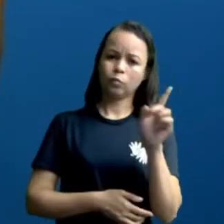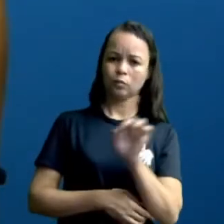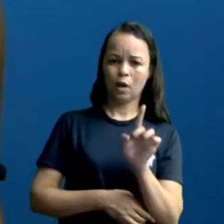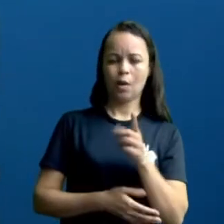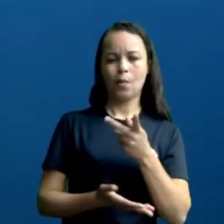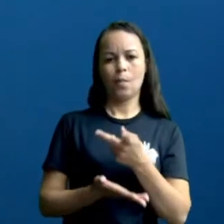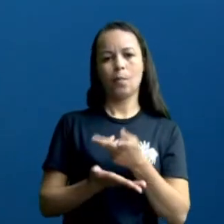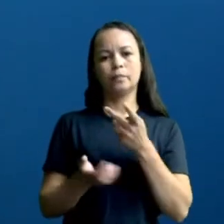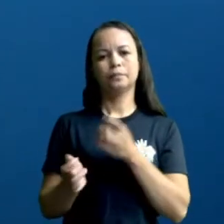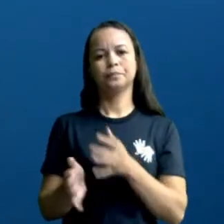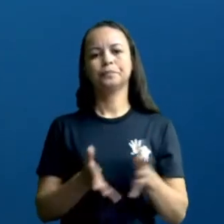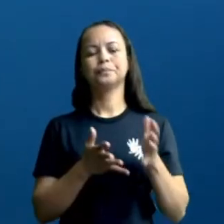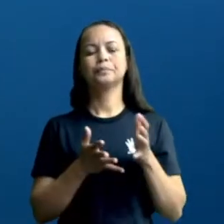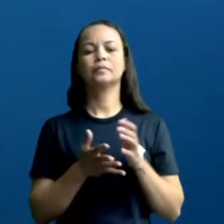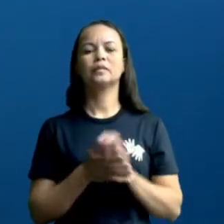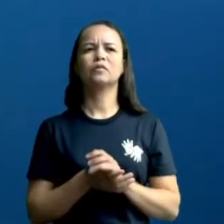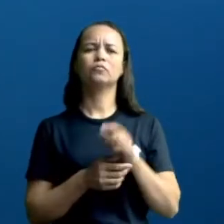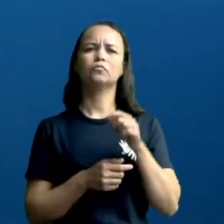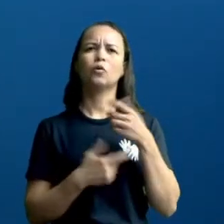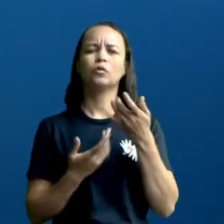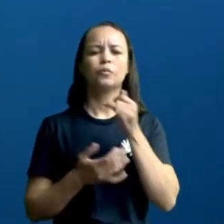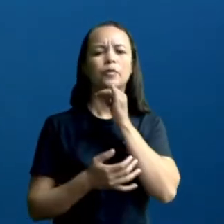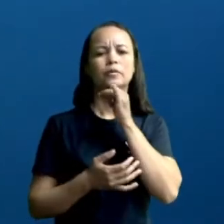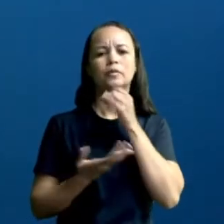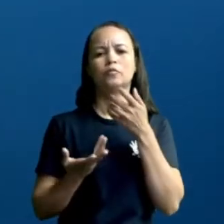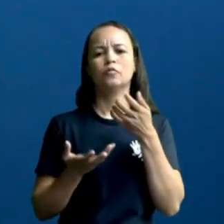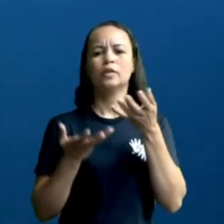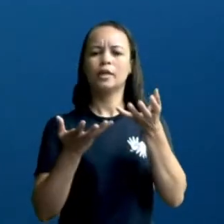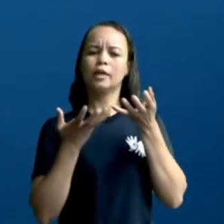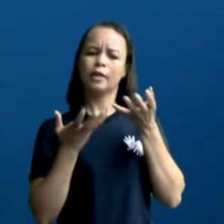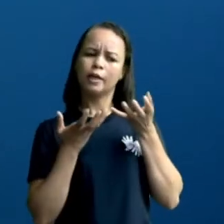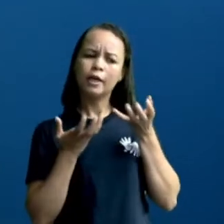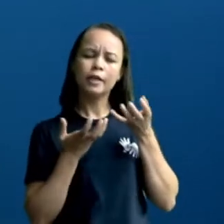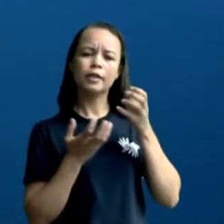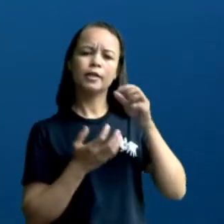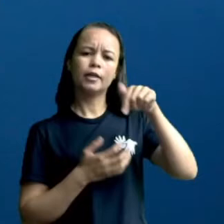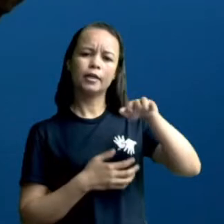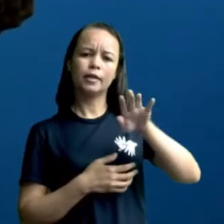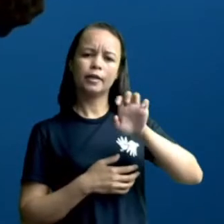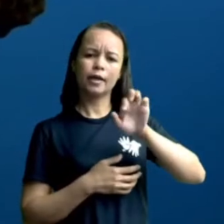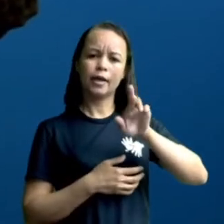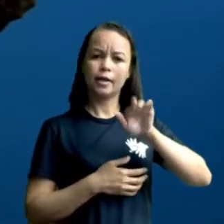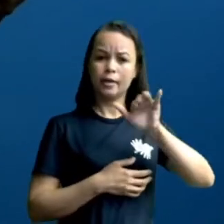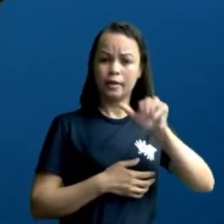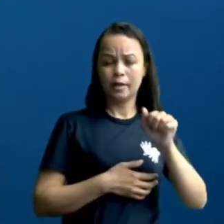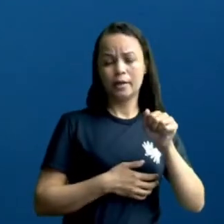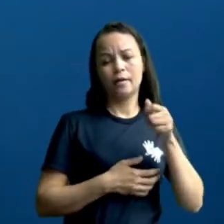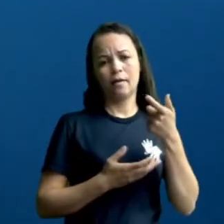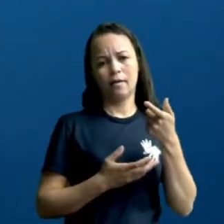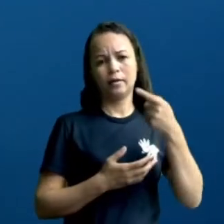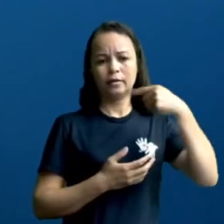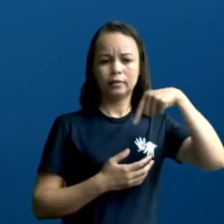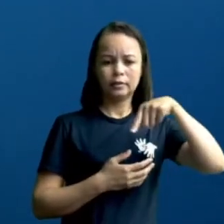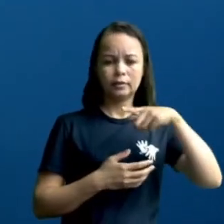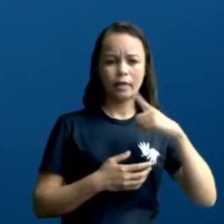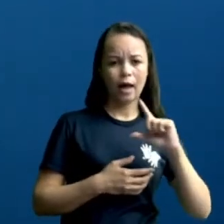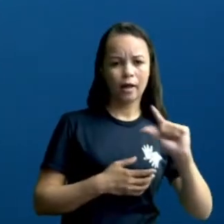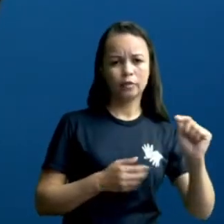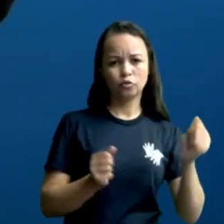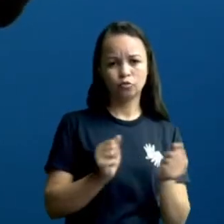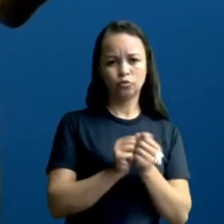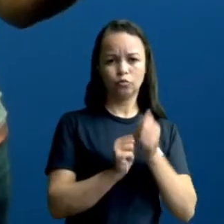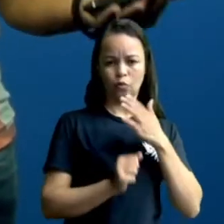assim, você queria sair comigo, existem as duas possibilidades, de você ir ou